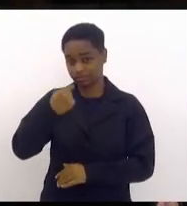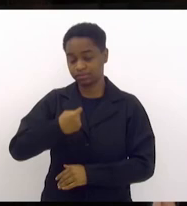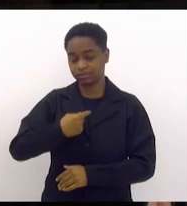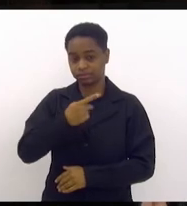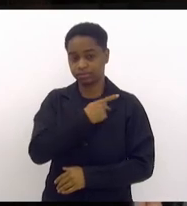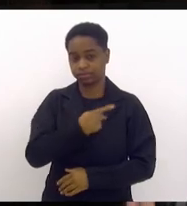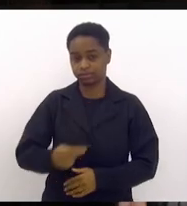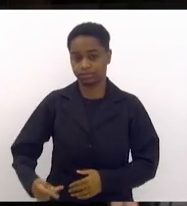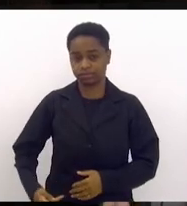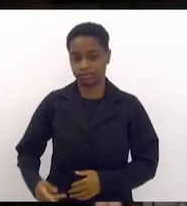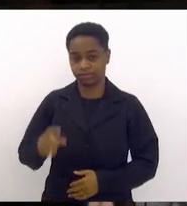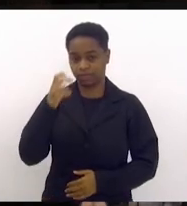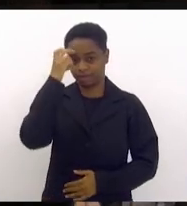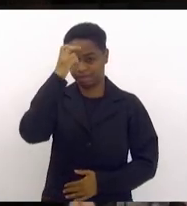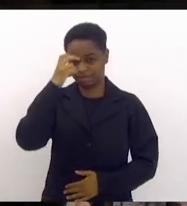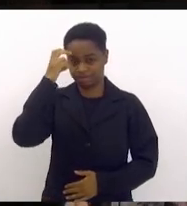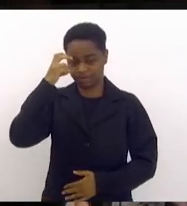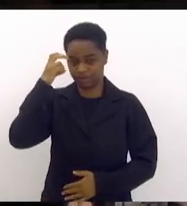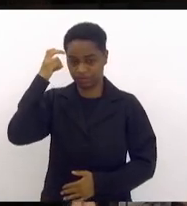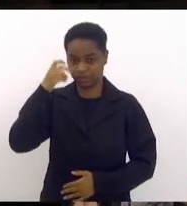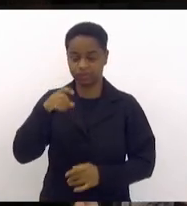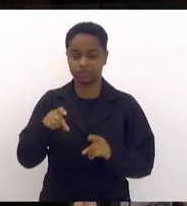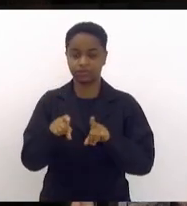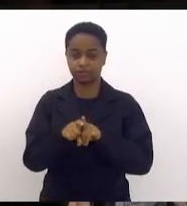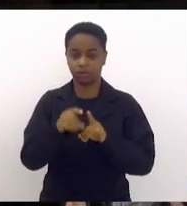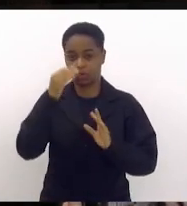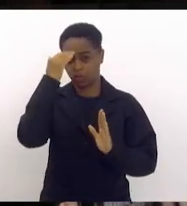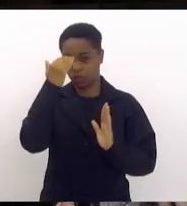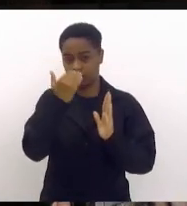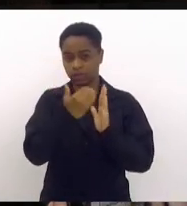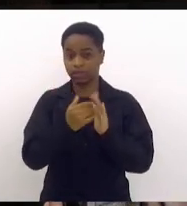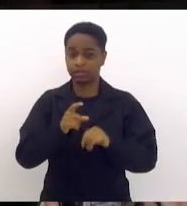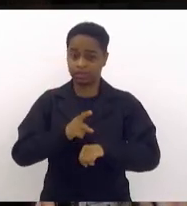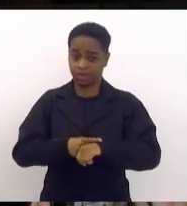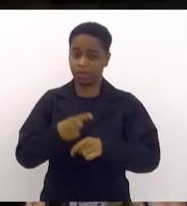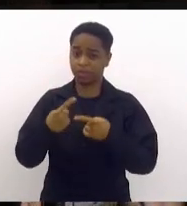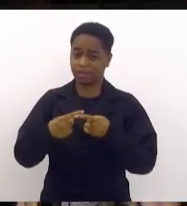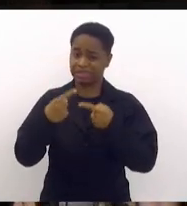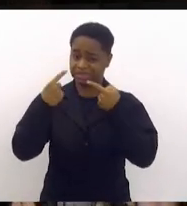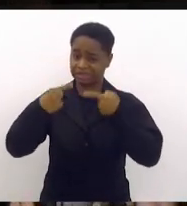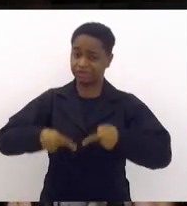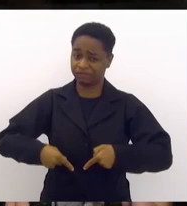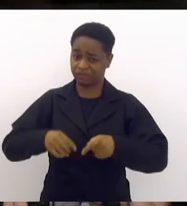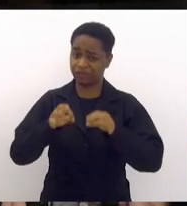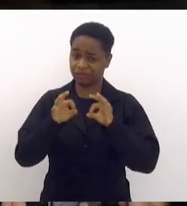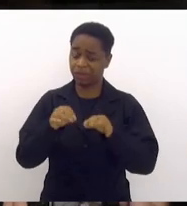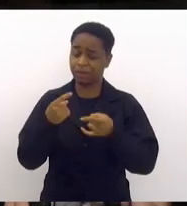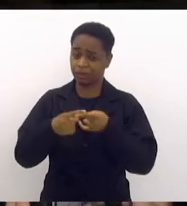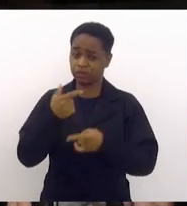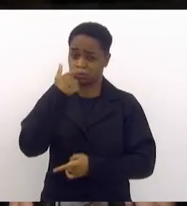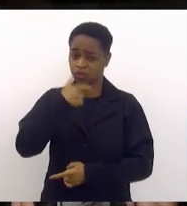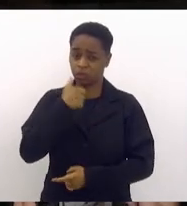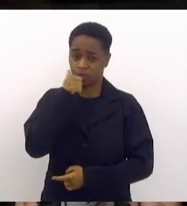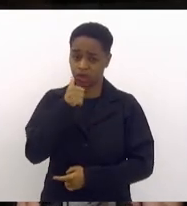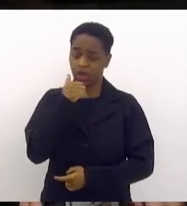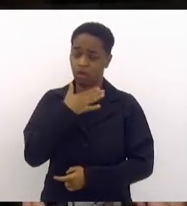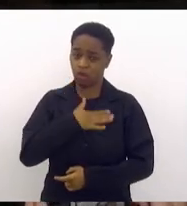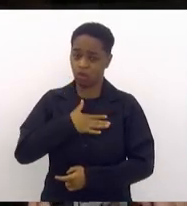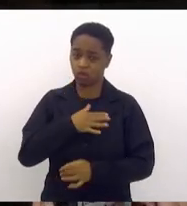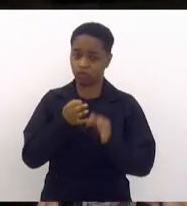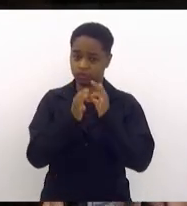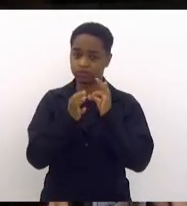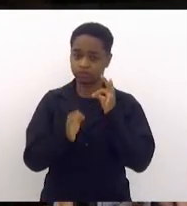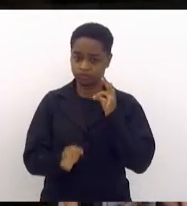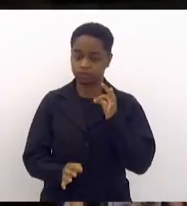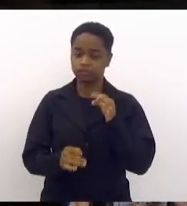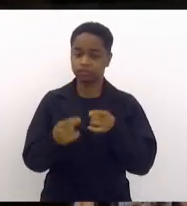presidente da frente eh cumprindo o nosso tempo que é um grande desafio primeiro porque sou mulher gosto de falar segundo